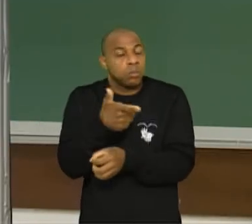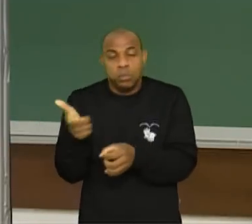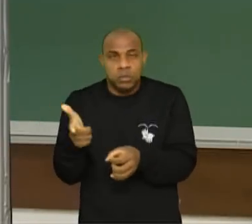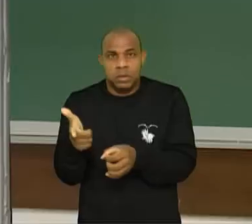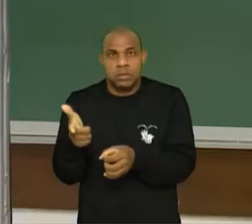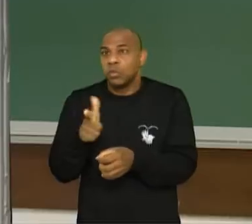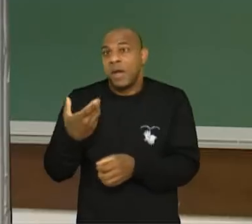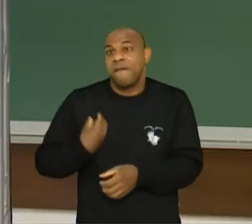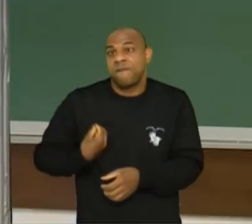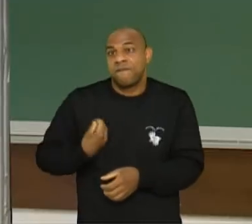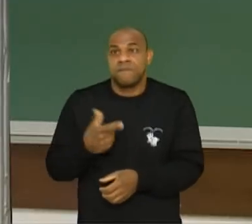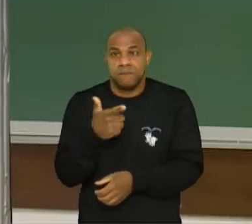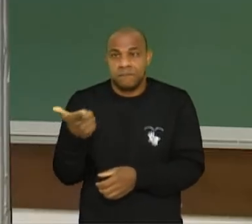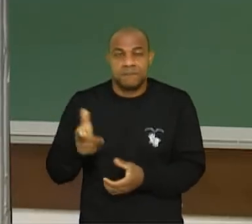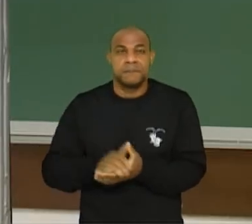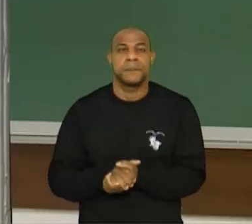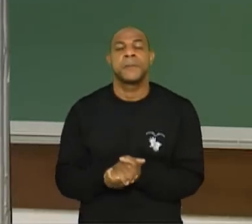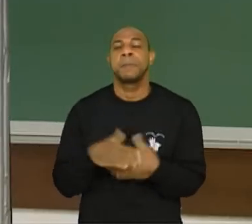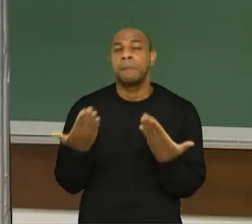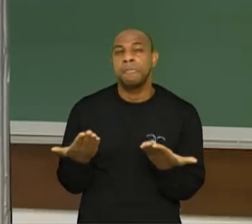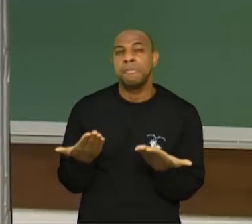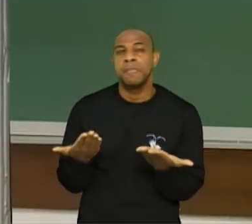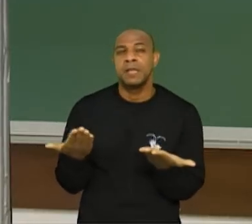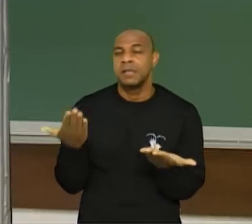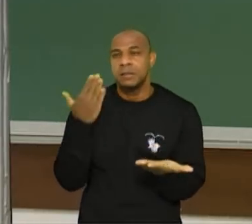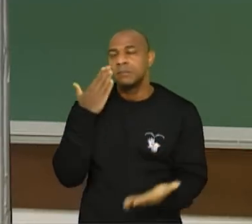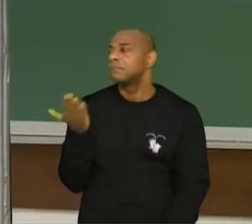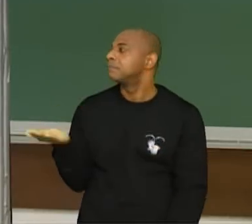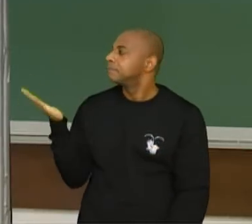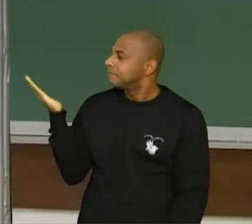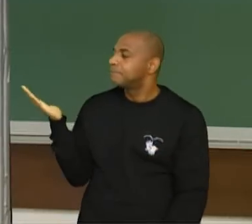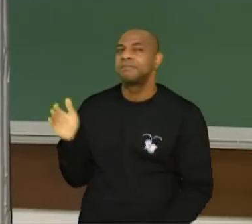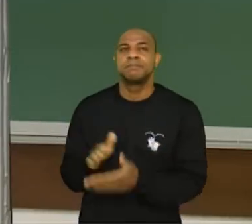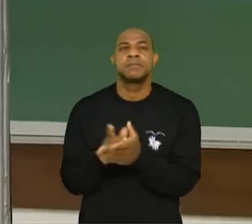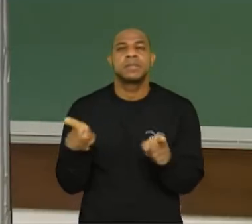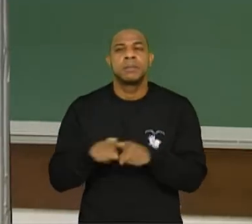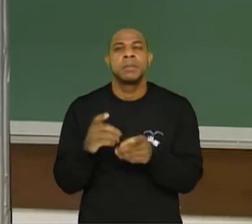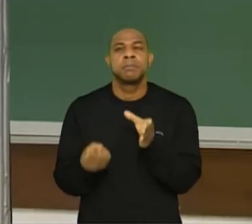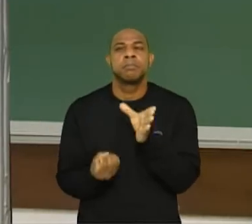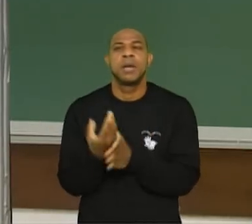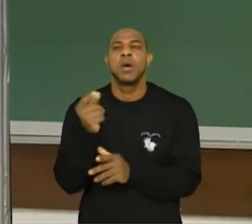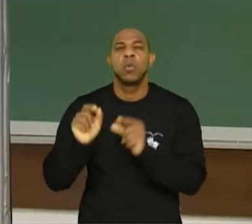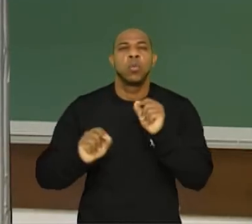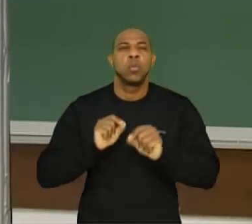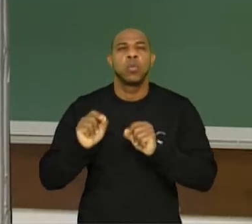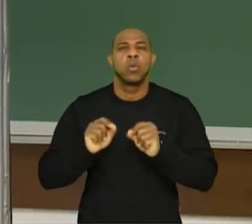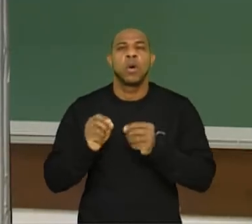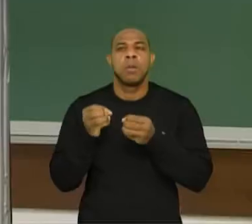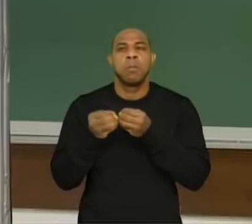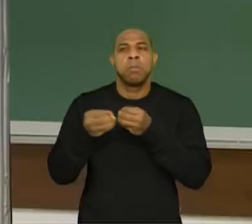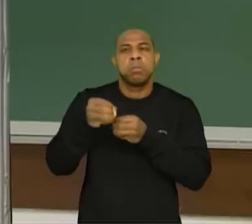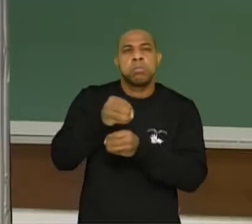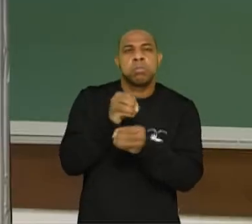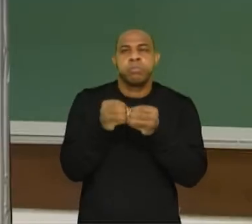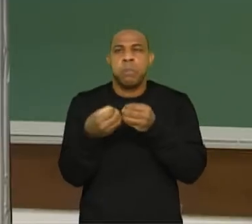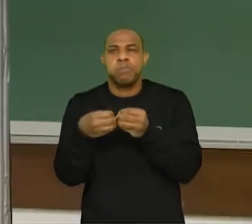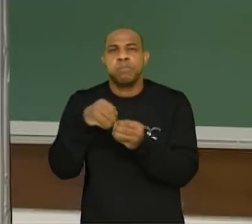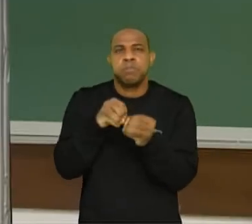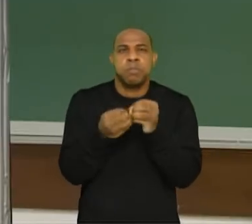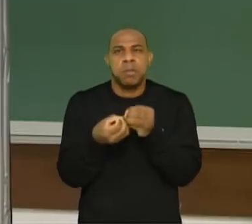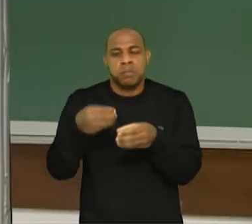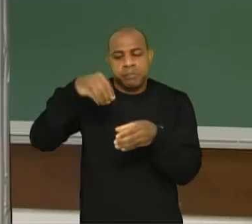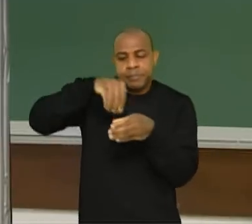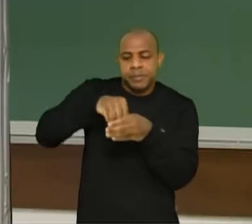ser vivo, tá? Beleza, então também pode formar, essas moléculas podem formar estruturas internas